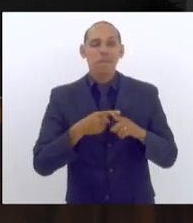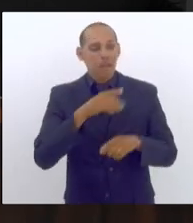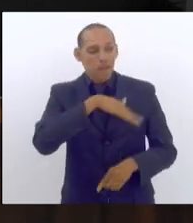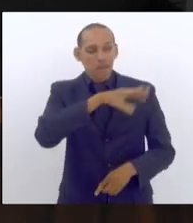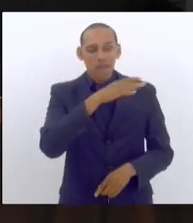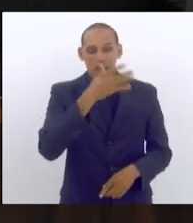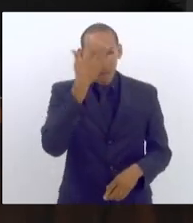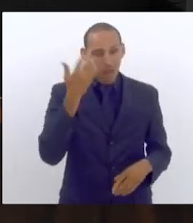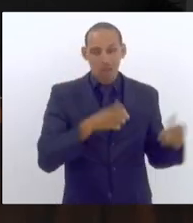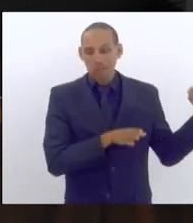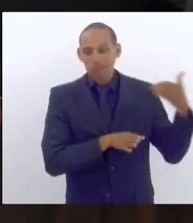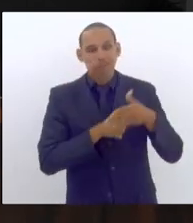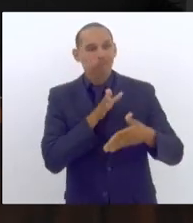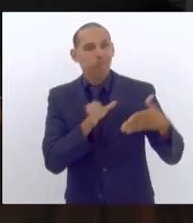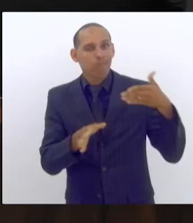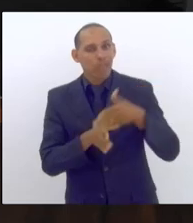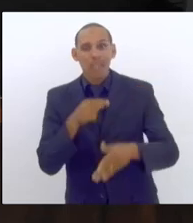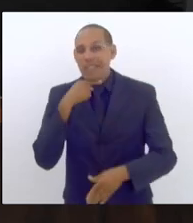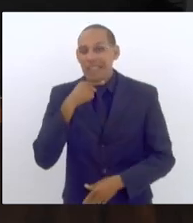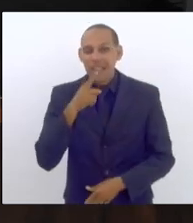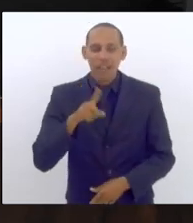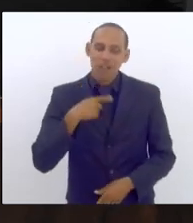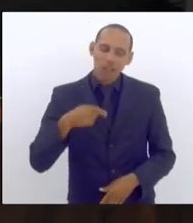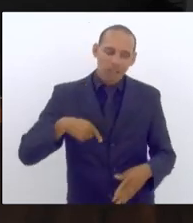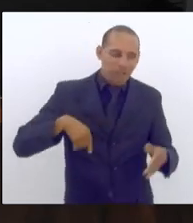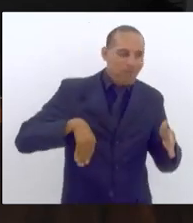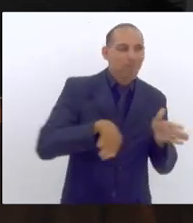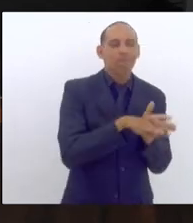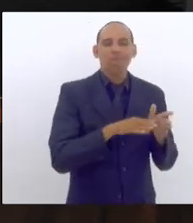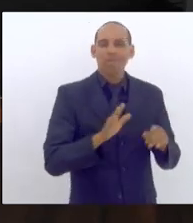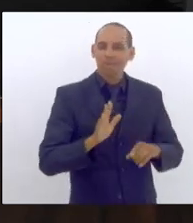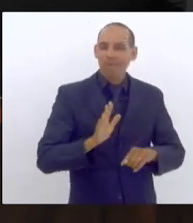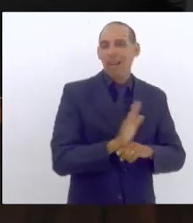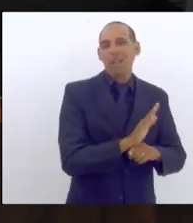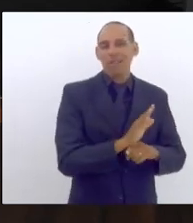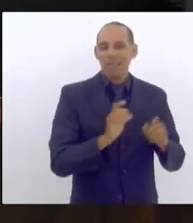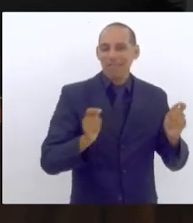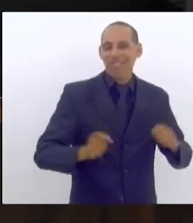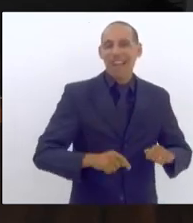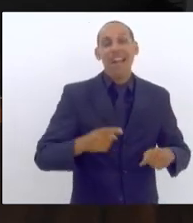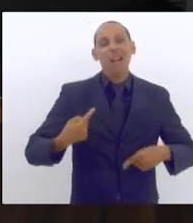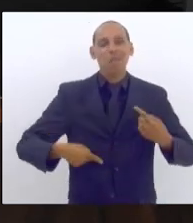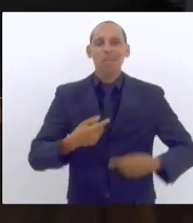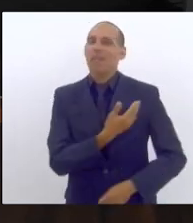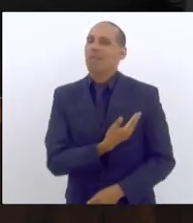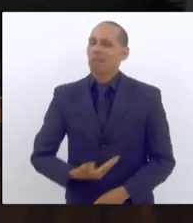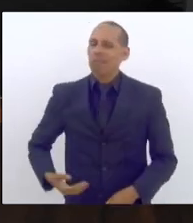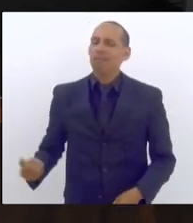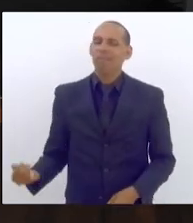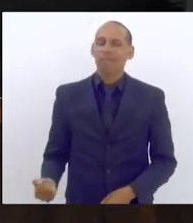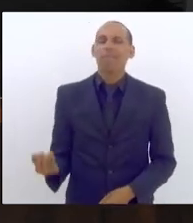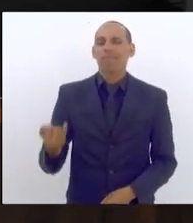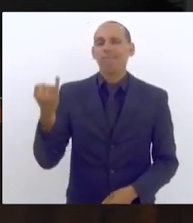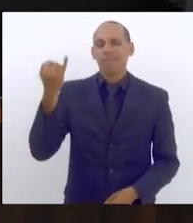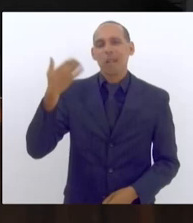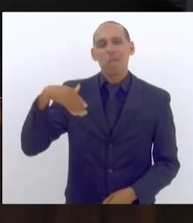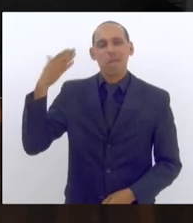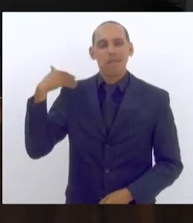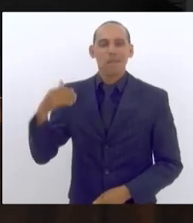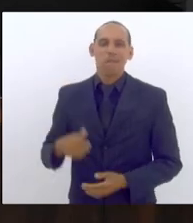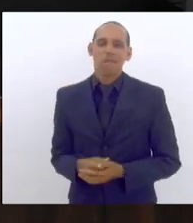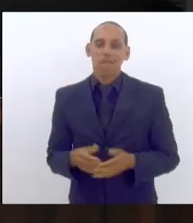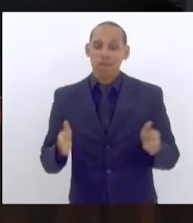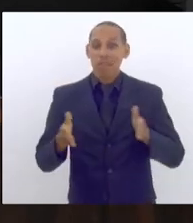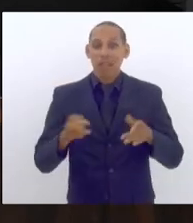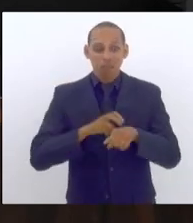não conseguia chegar sequer a um CRAS. E a política, essa política pública foi muito importante naquele momento, estava no